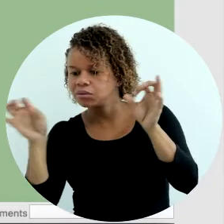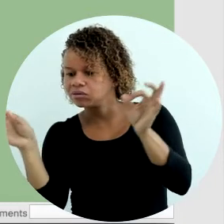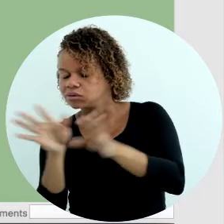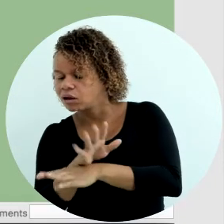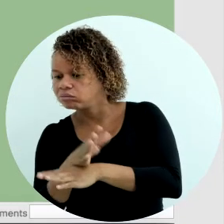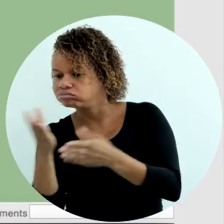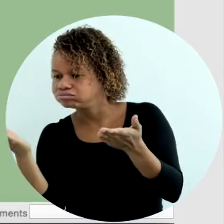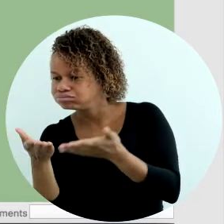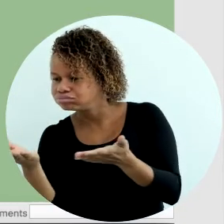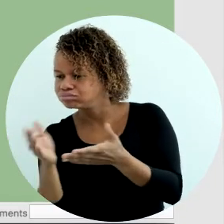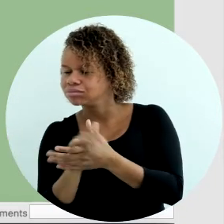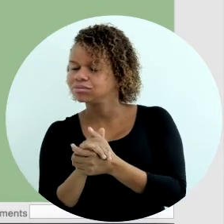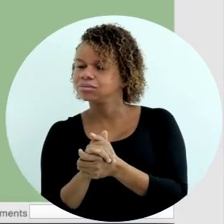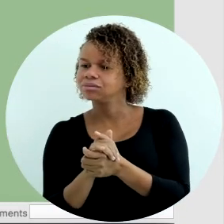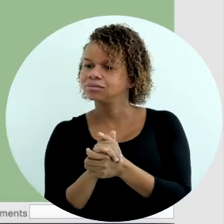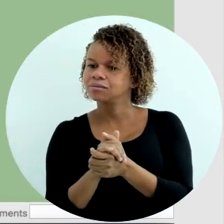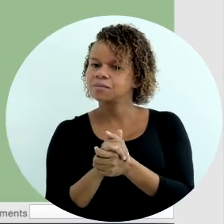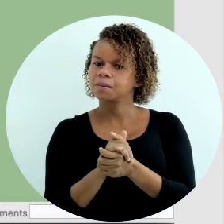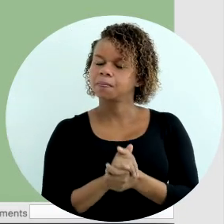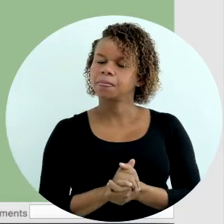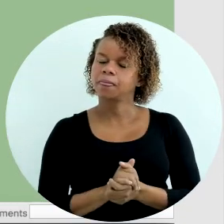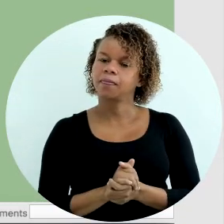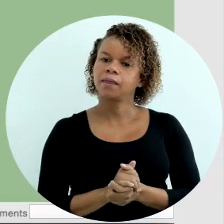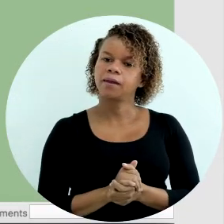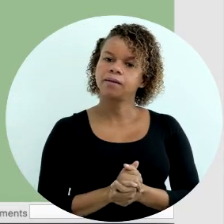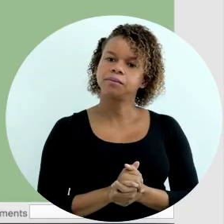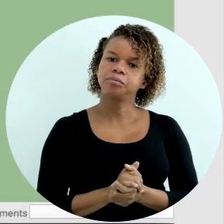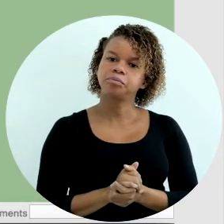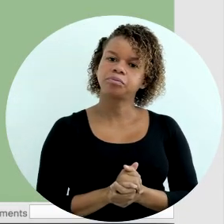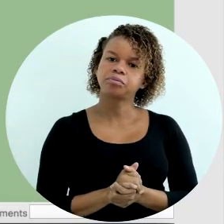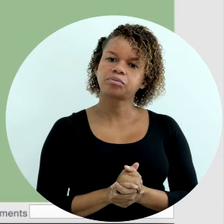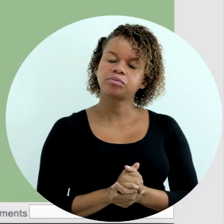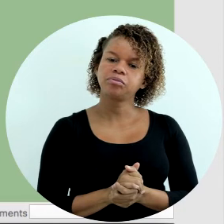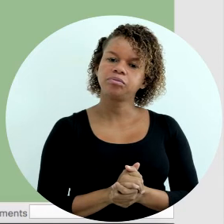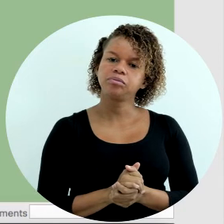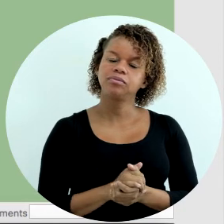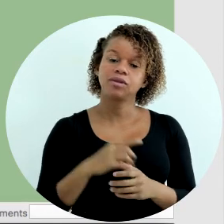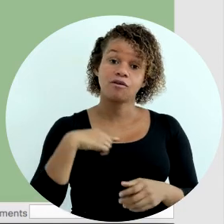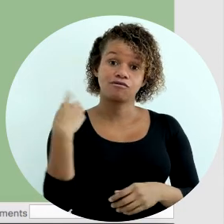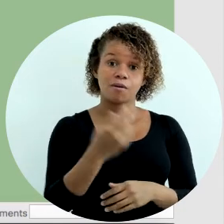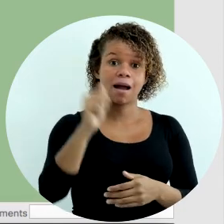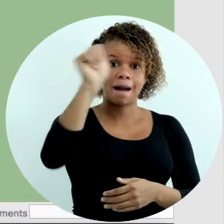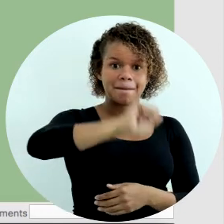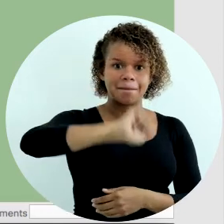modelo tridimensional. E para finalizar essa etapa,